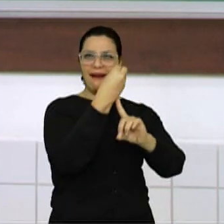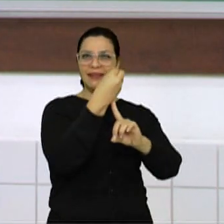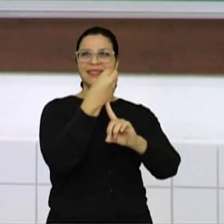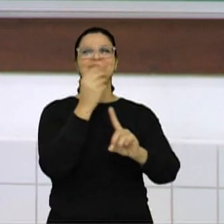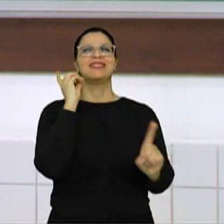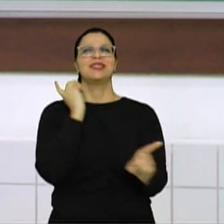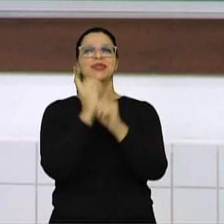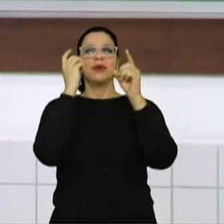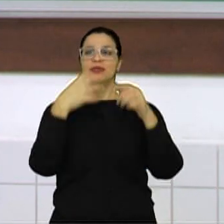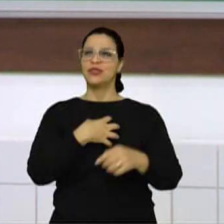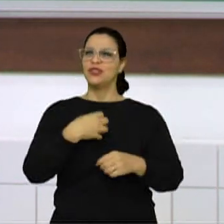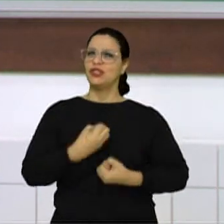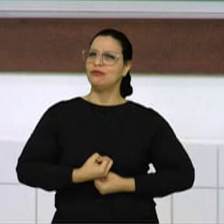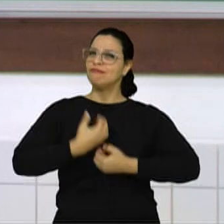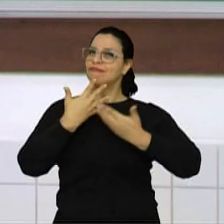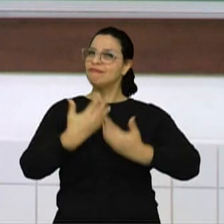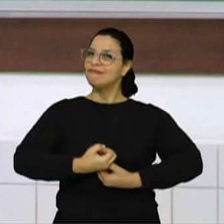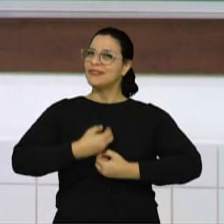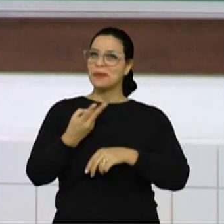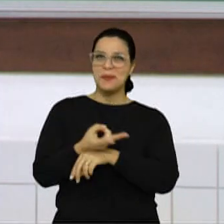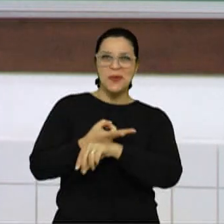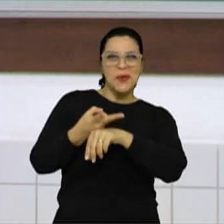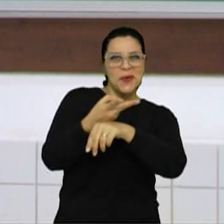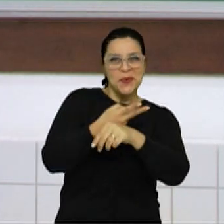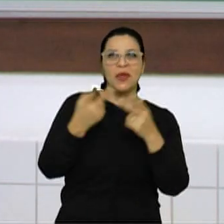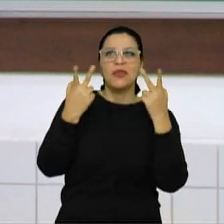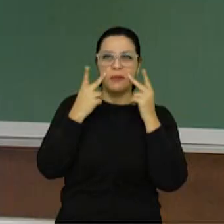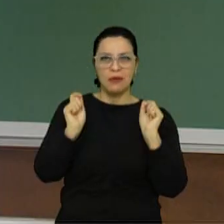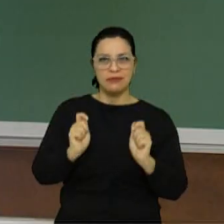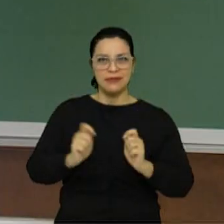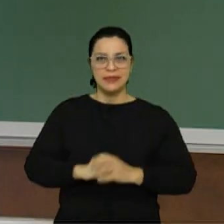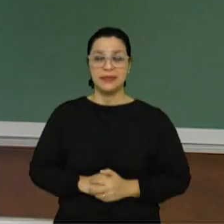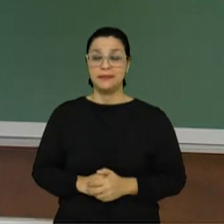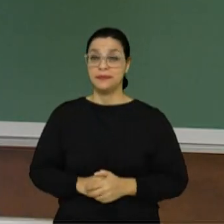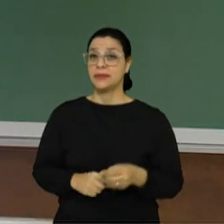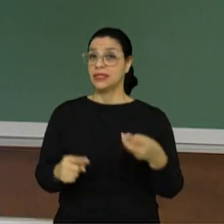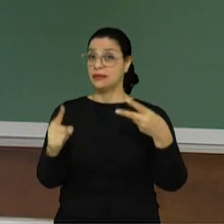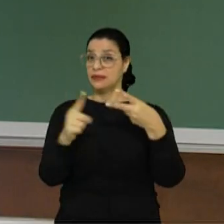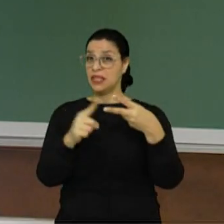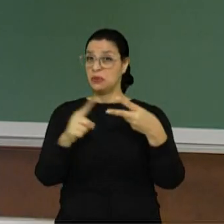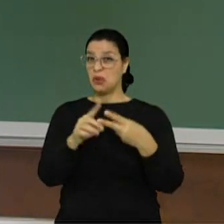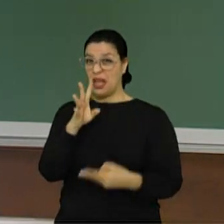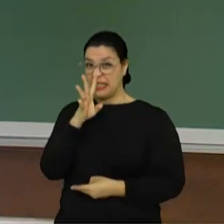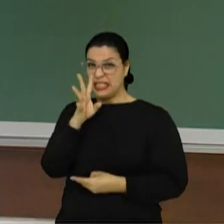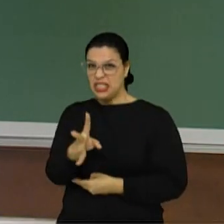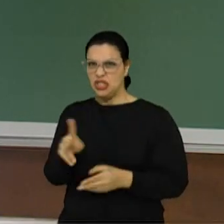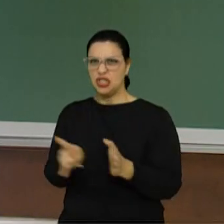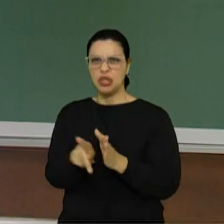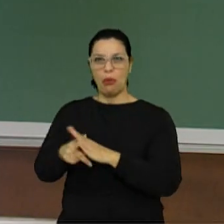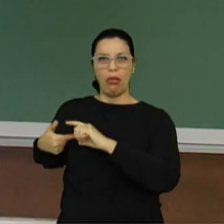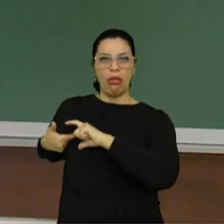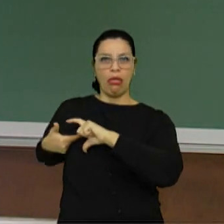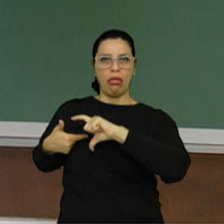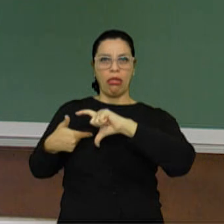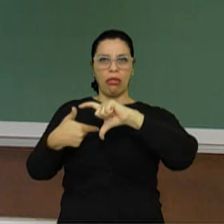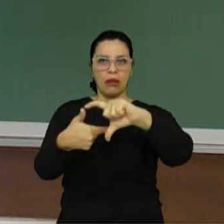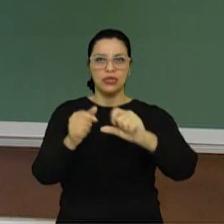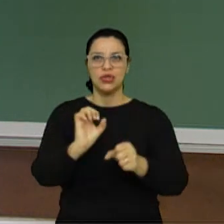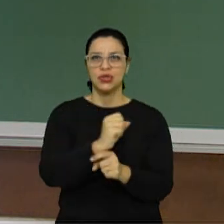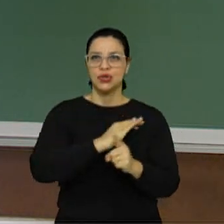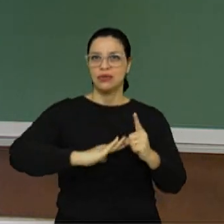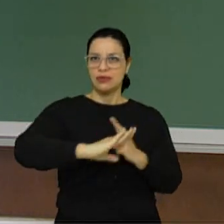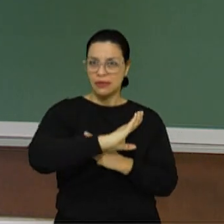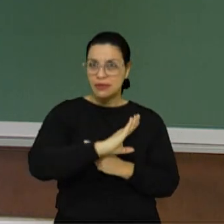nós encontramos aquilo que procuramos normalmente. Crítica ao conservadorismo